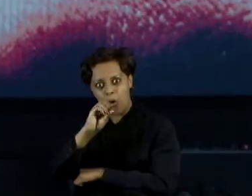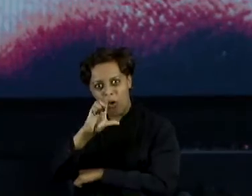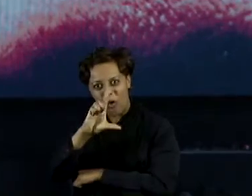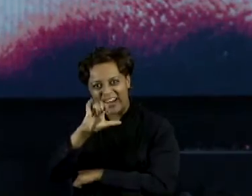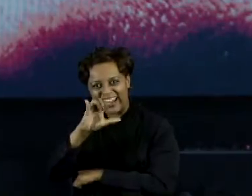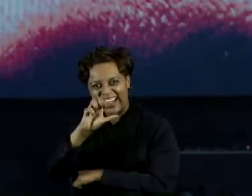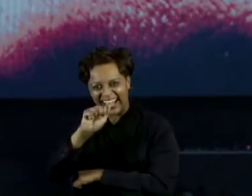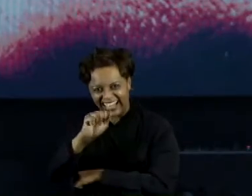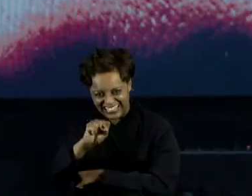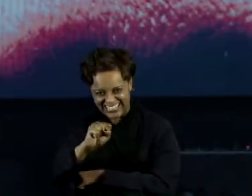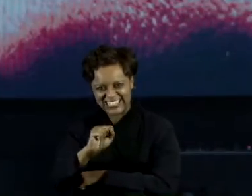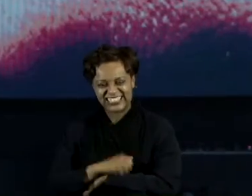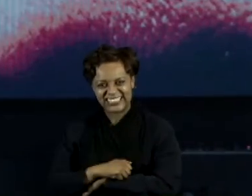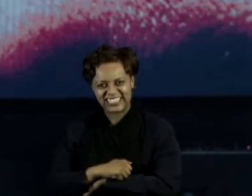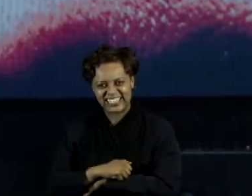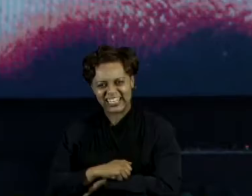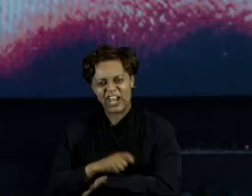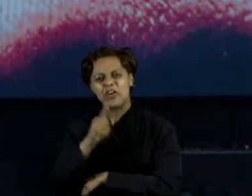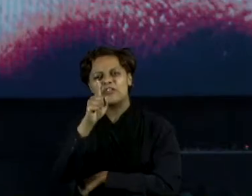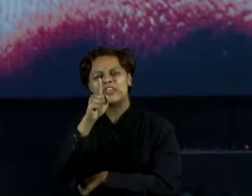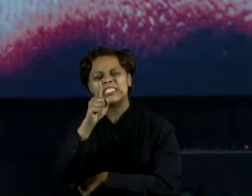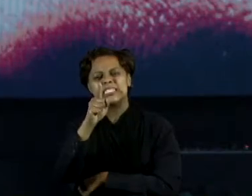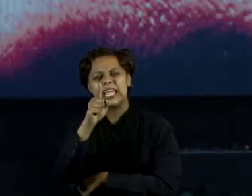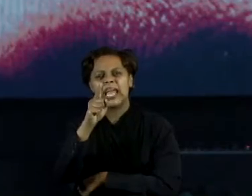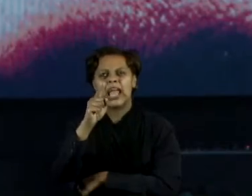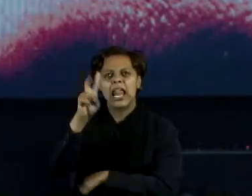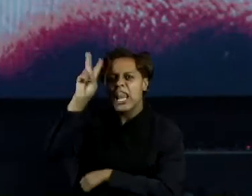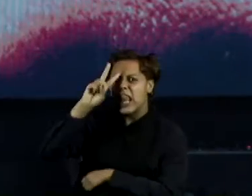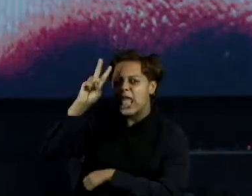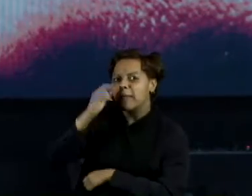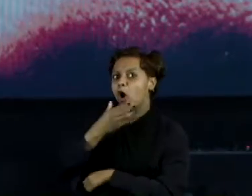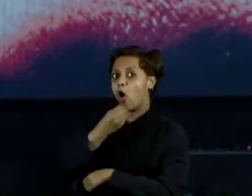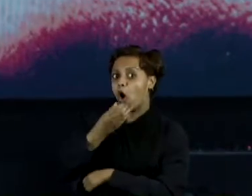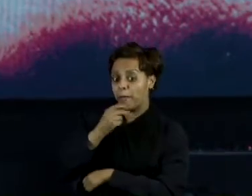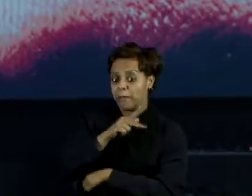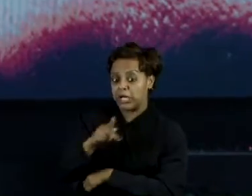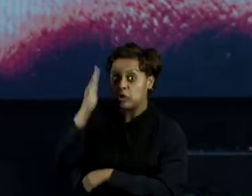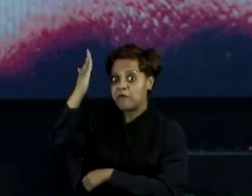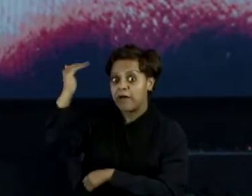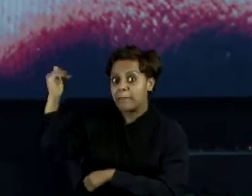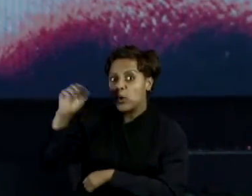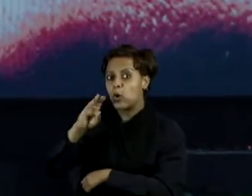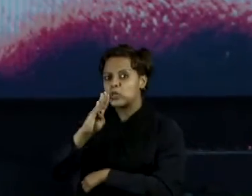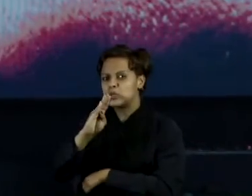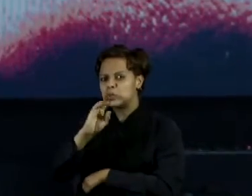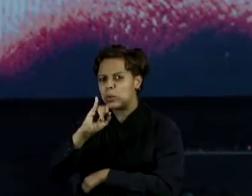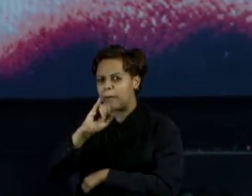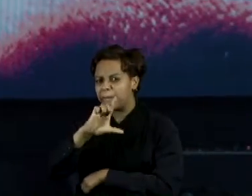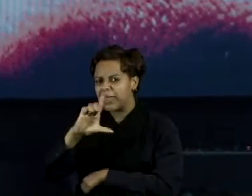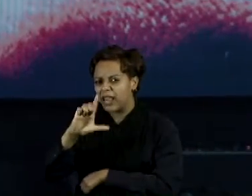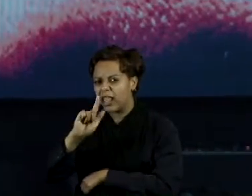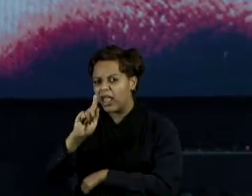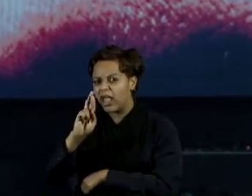Quando você pensa em Billy Graham, que palavra vem à sua mente?